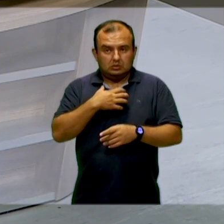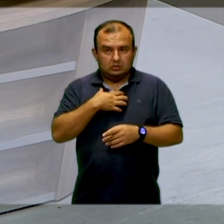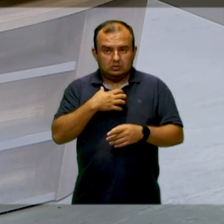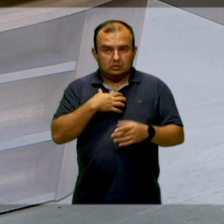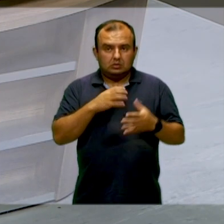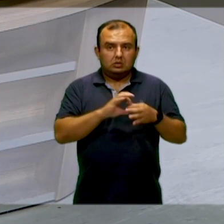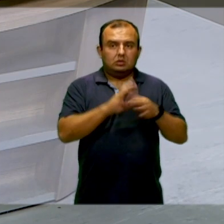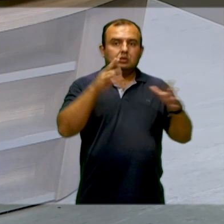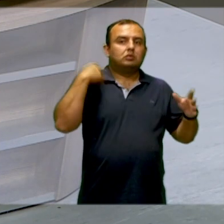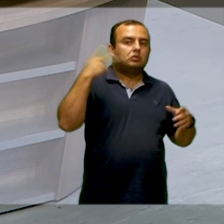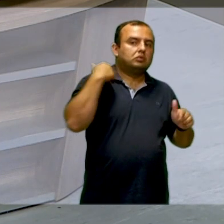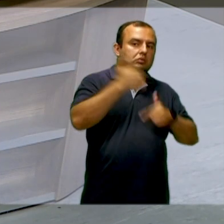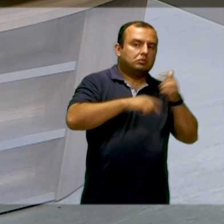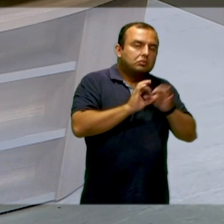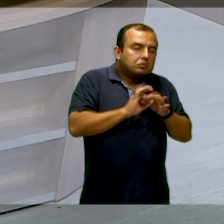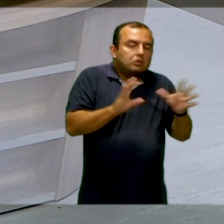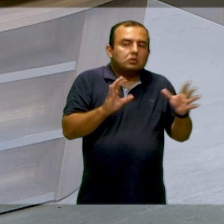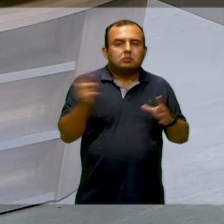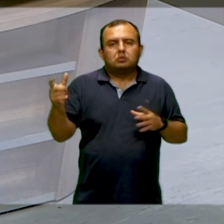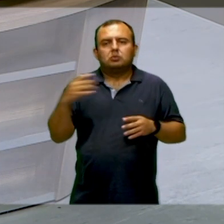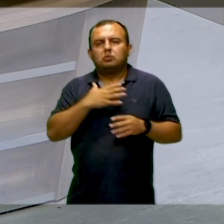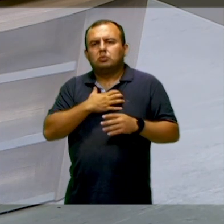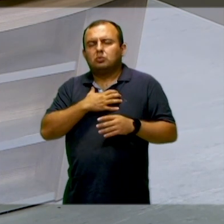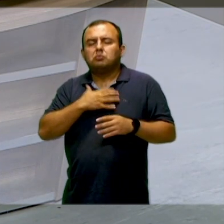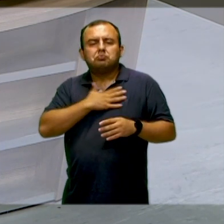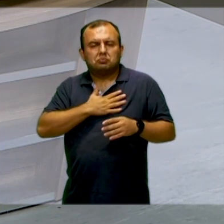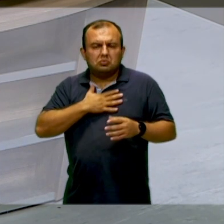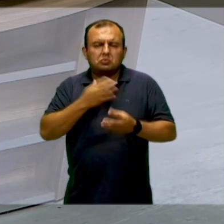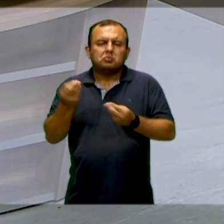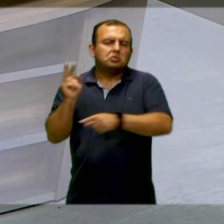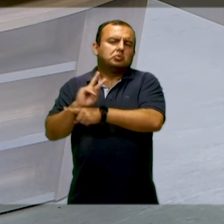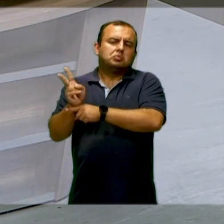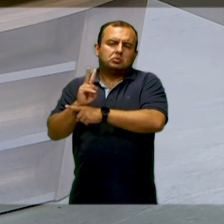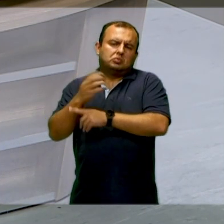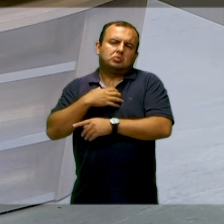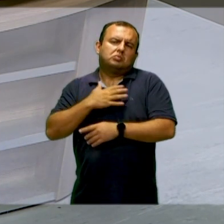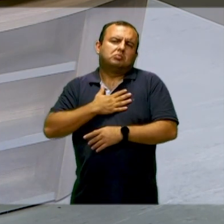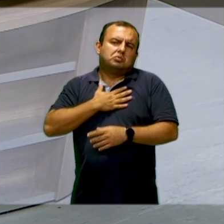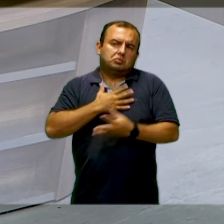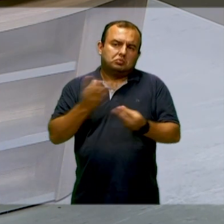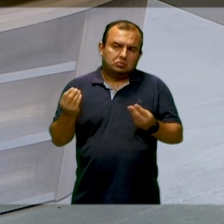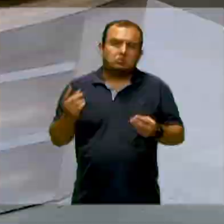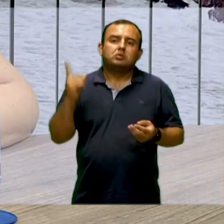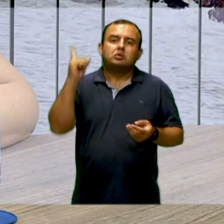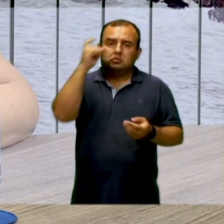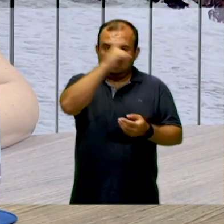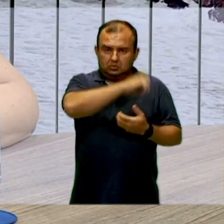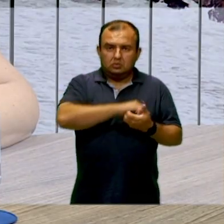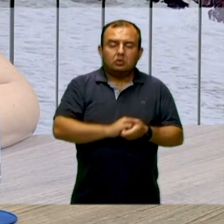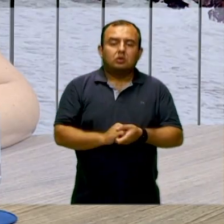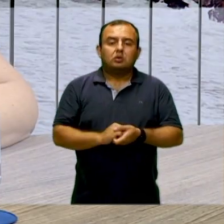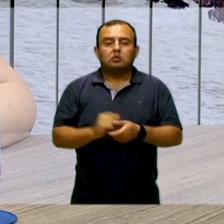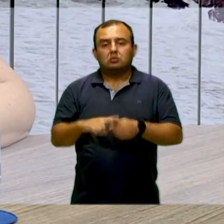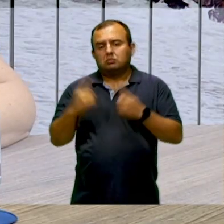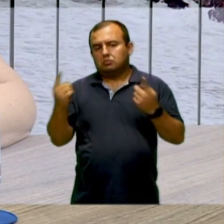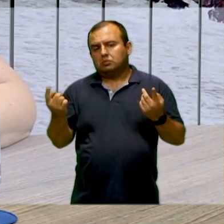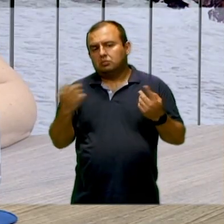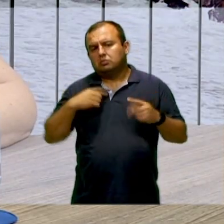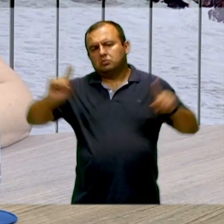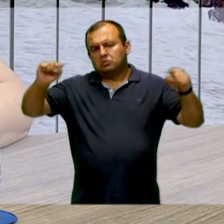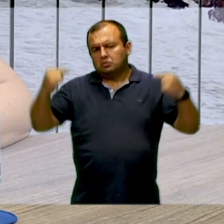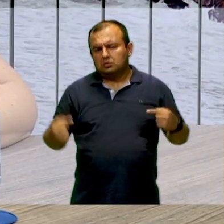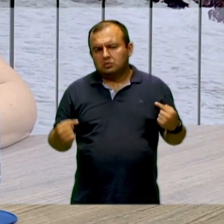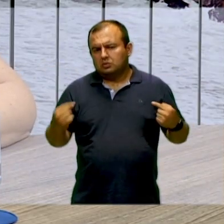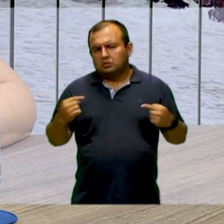livre trabalhando como vereadora, mas estou gostando muito de estar na superintendência, com dificuldades, né? Mas para mim é desafio